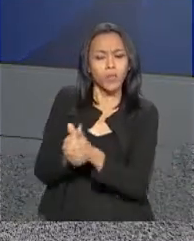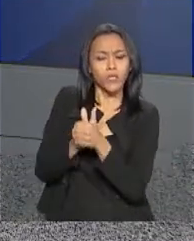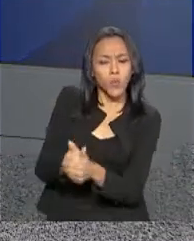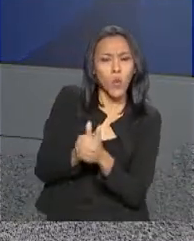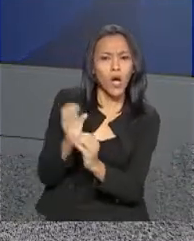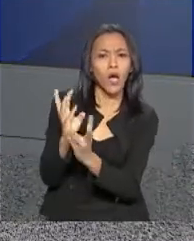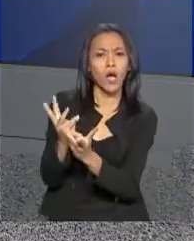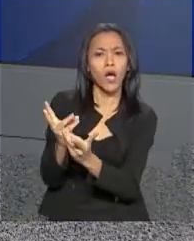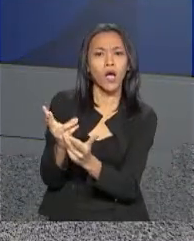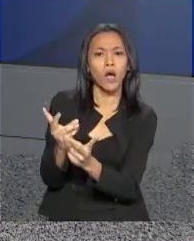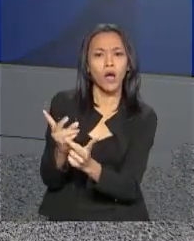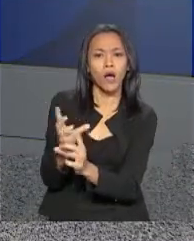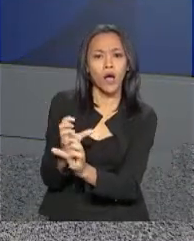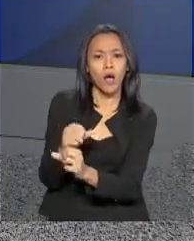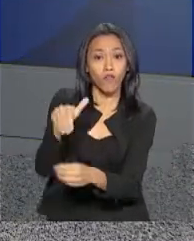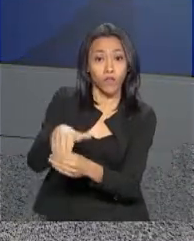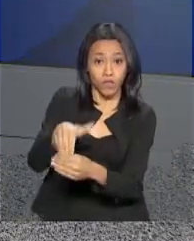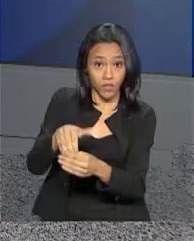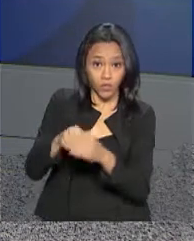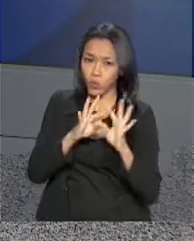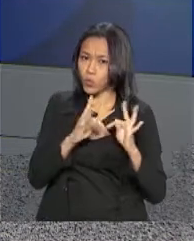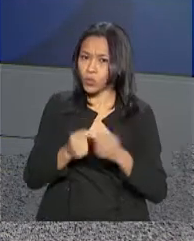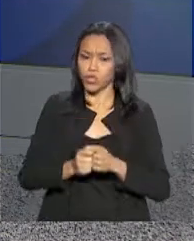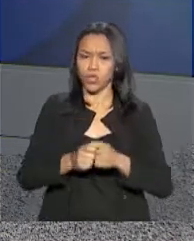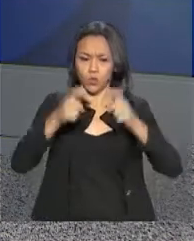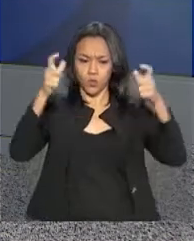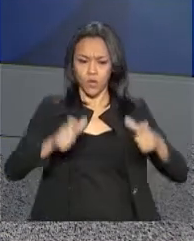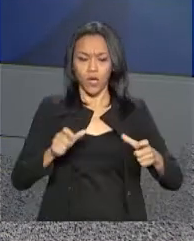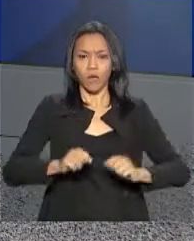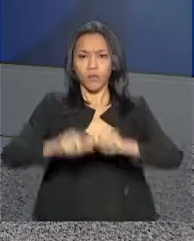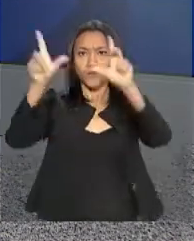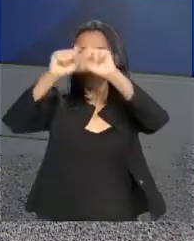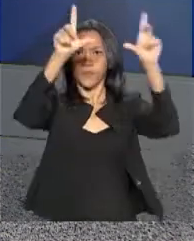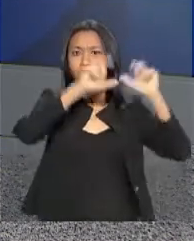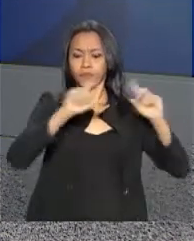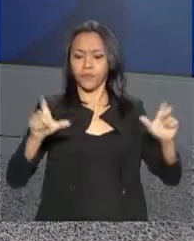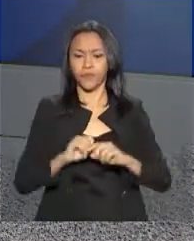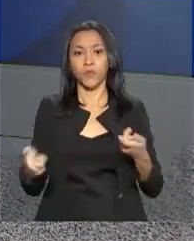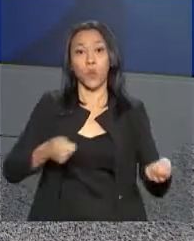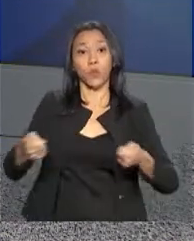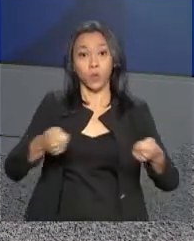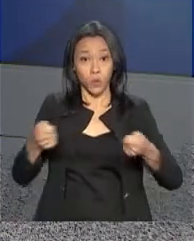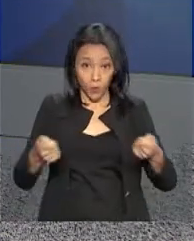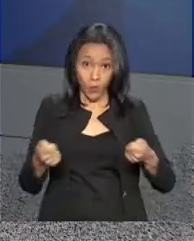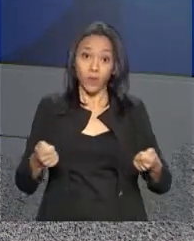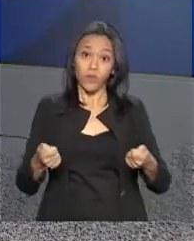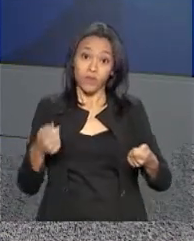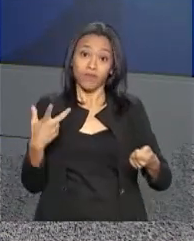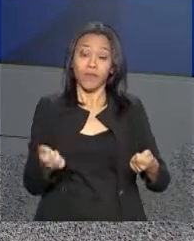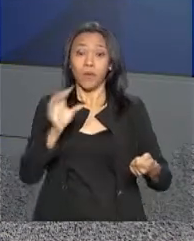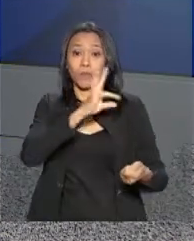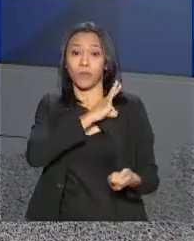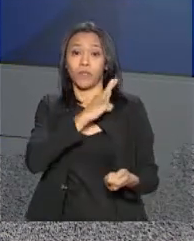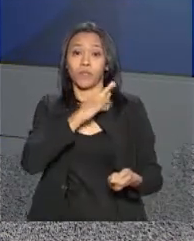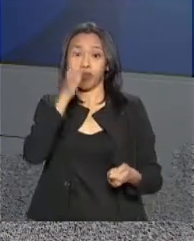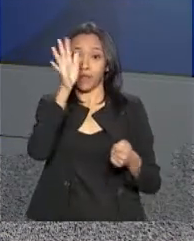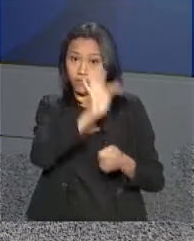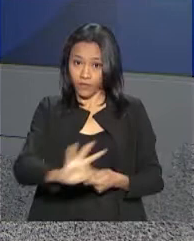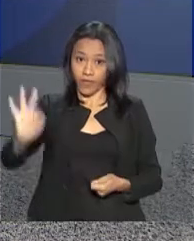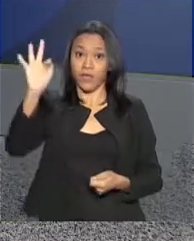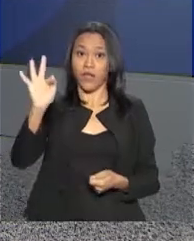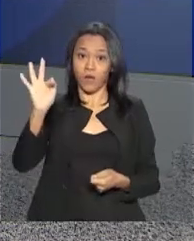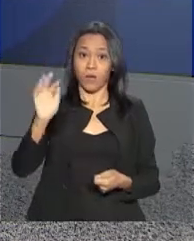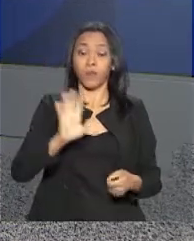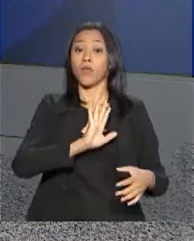durante todo o dia no centro de comando e controle da polícia federal em brasília a eleição desculpa a